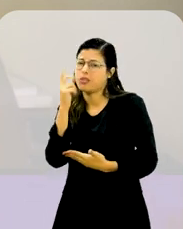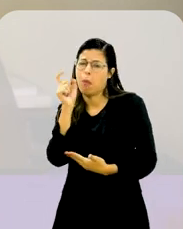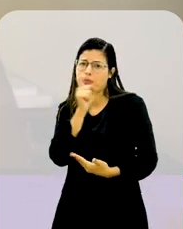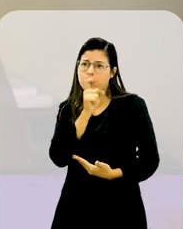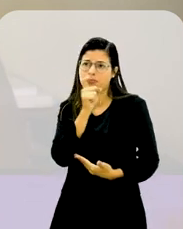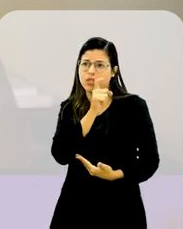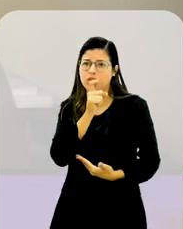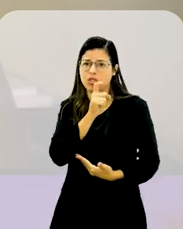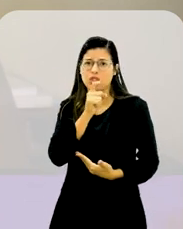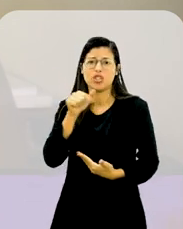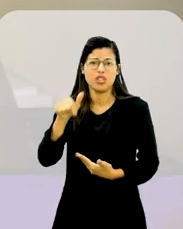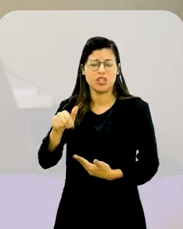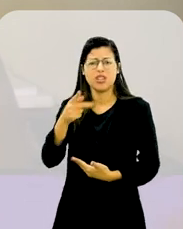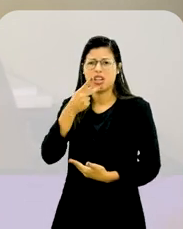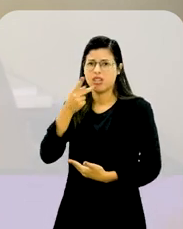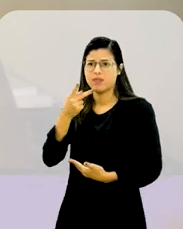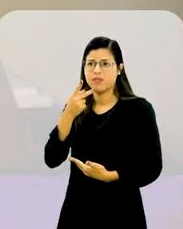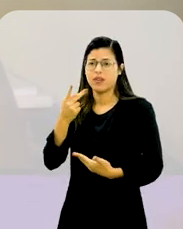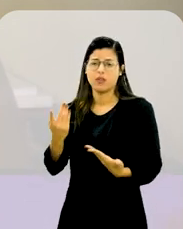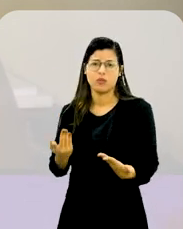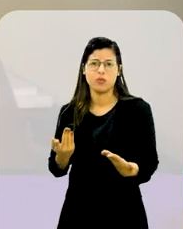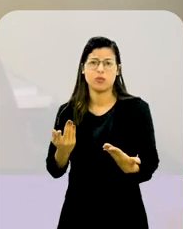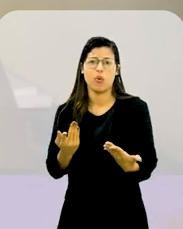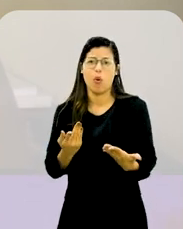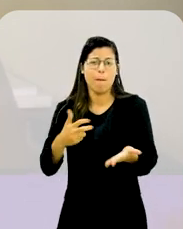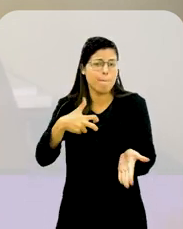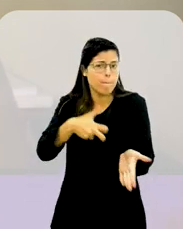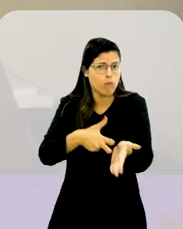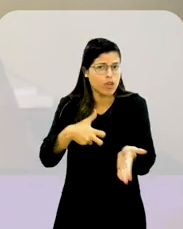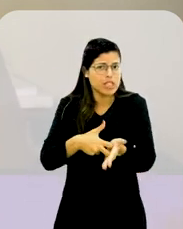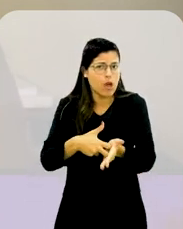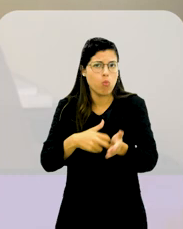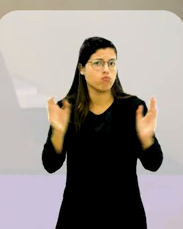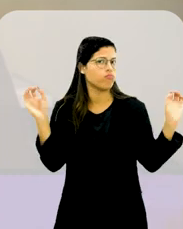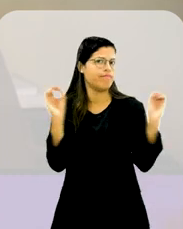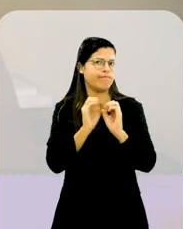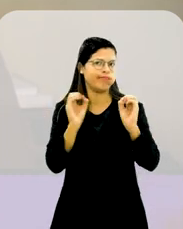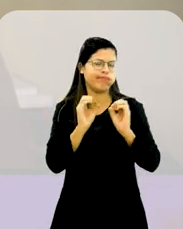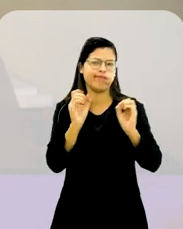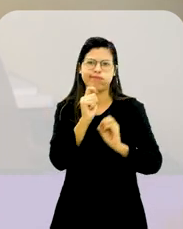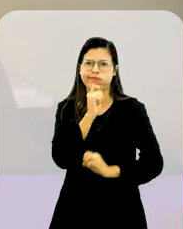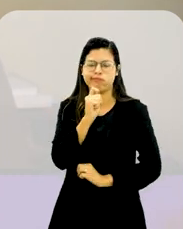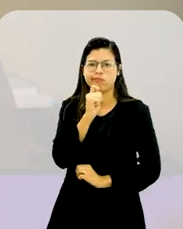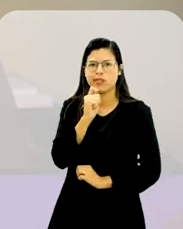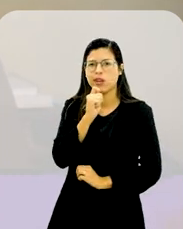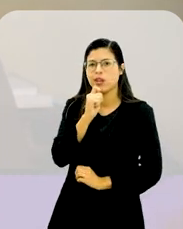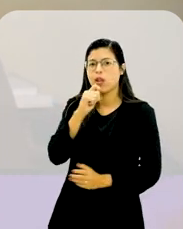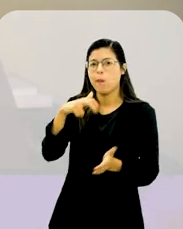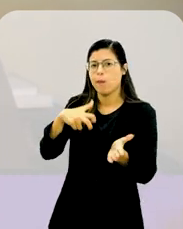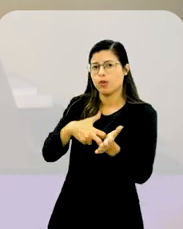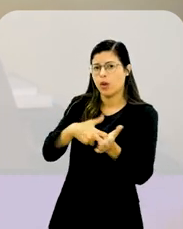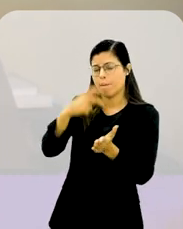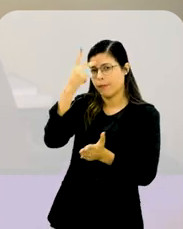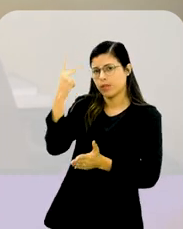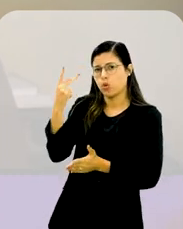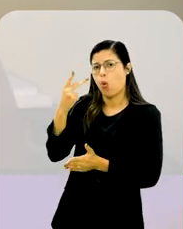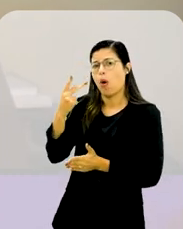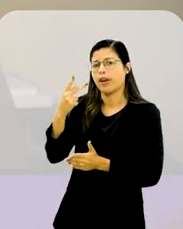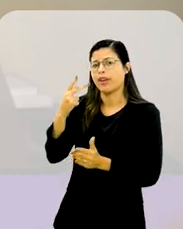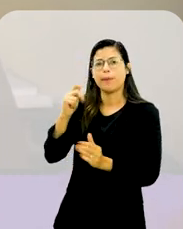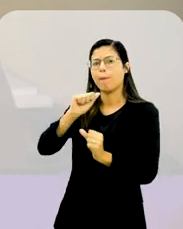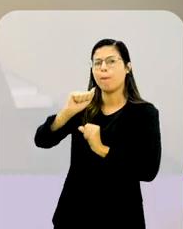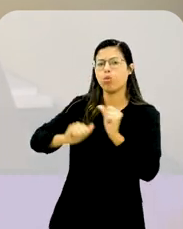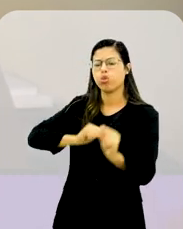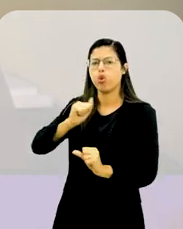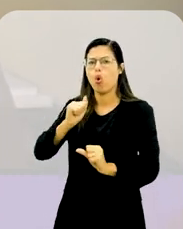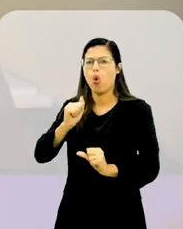vai virando meio que um folklore tudo aquilo que o John textor falou e punição que é bom nada punição a quem está envolvido em uma